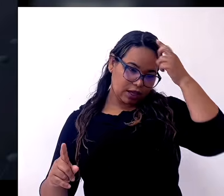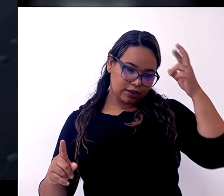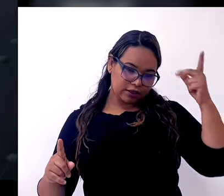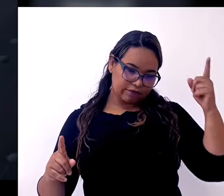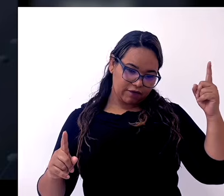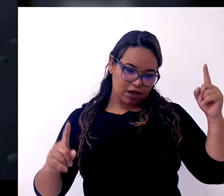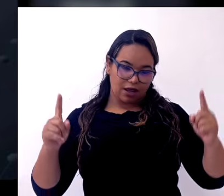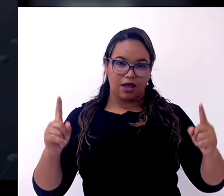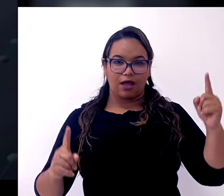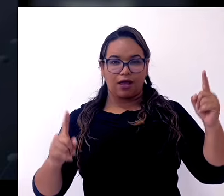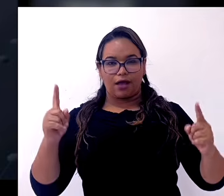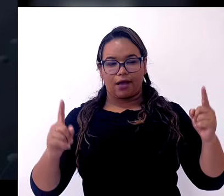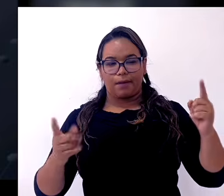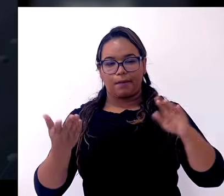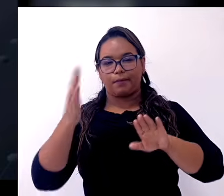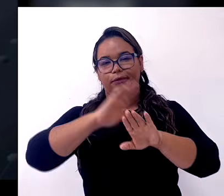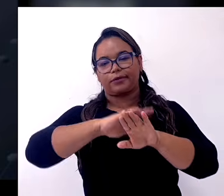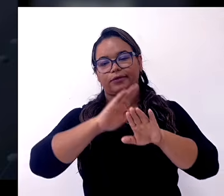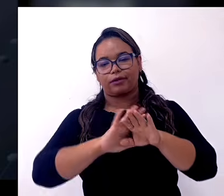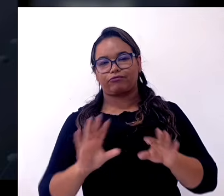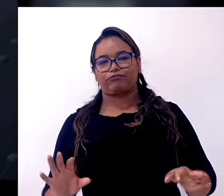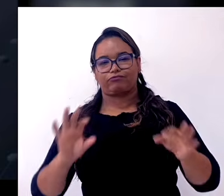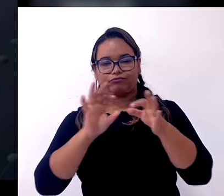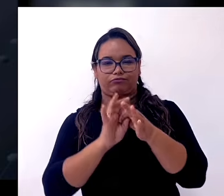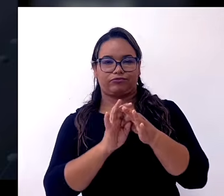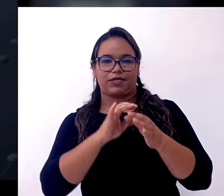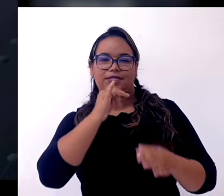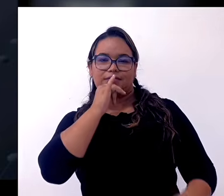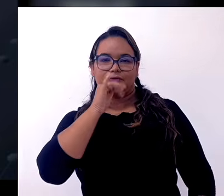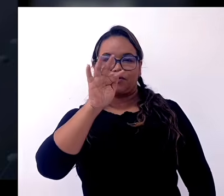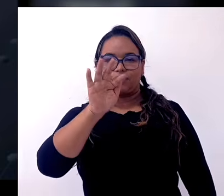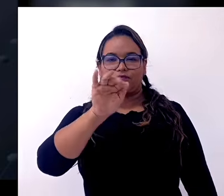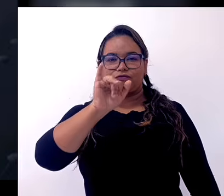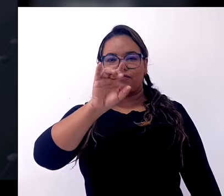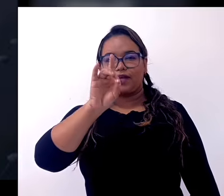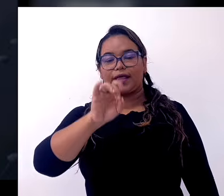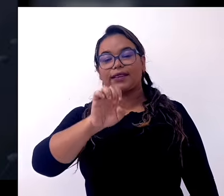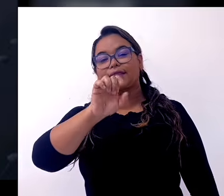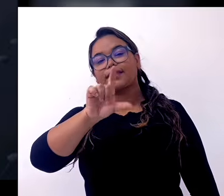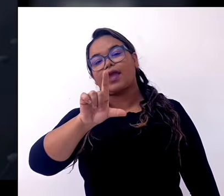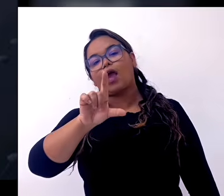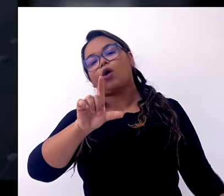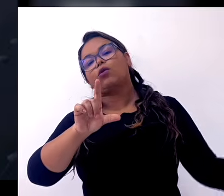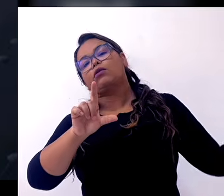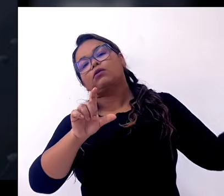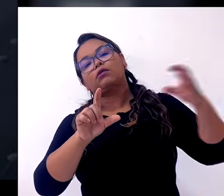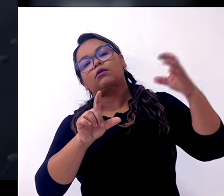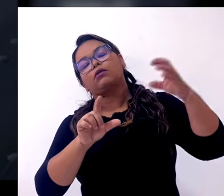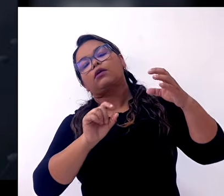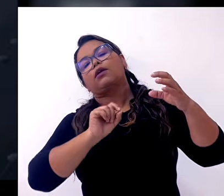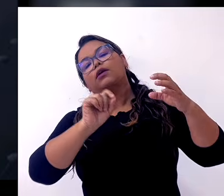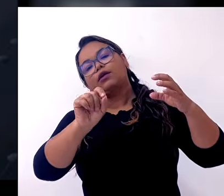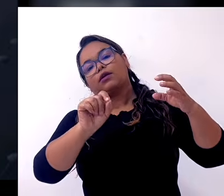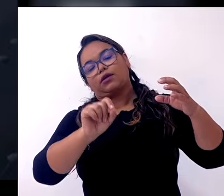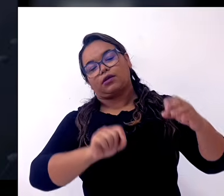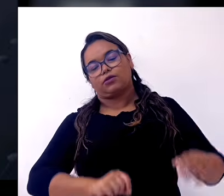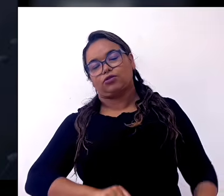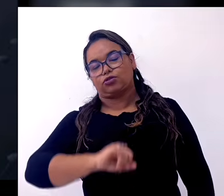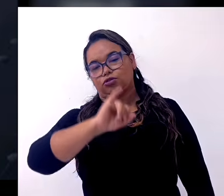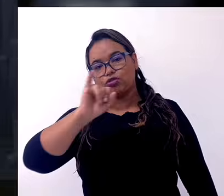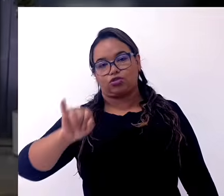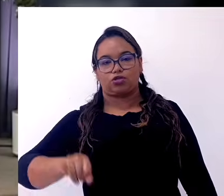jesuíta Armando Lorente e também por Alberto de Castro. De Castro admirava Franco. Fidel foi